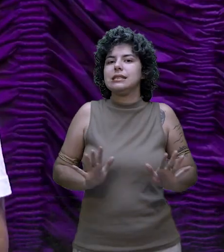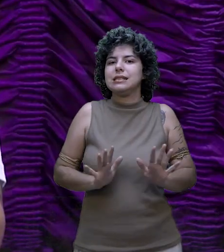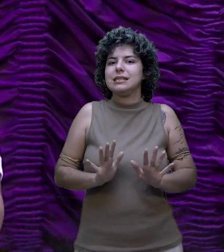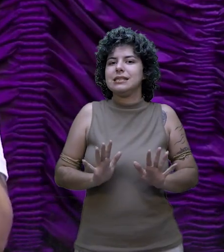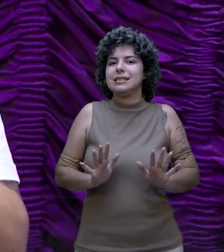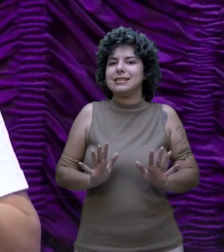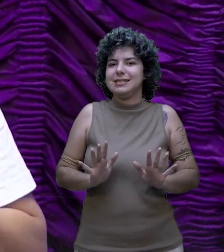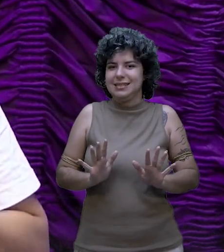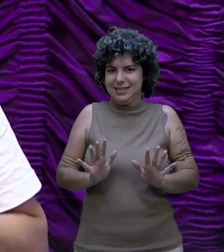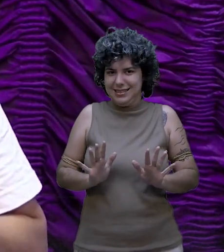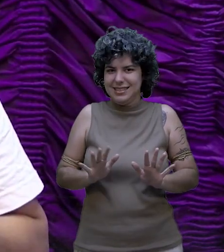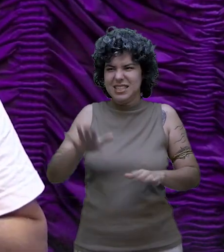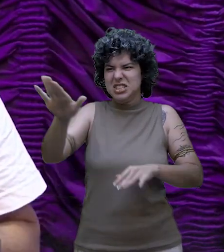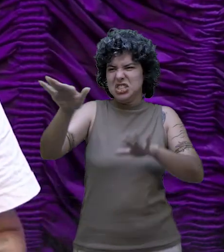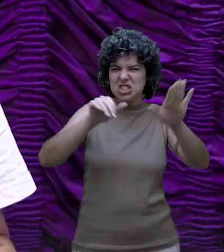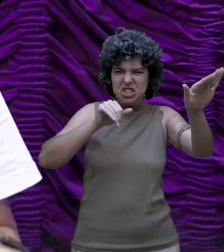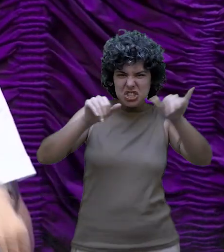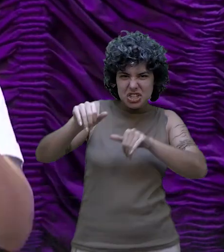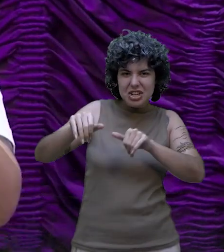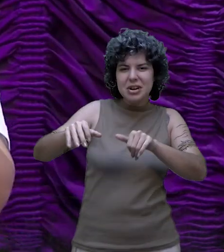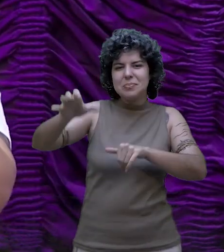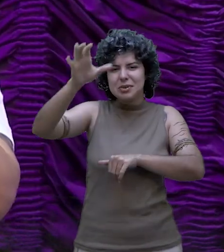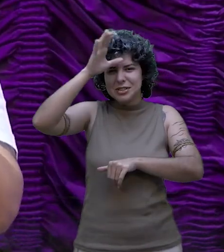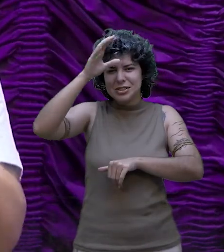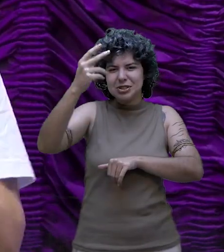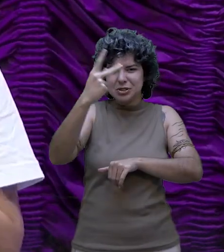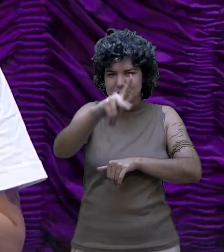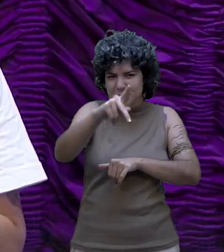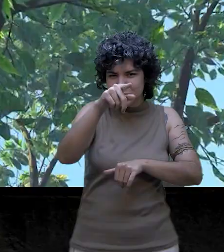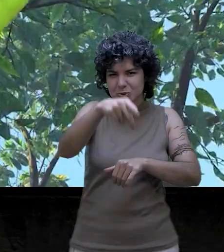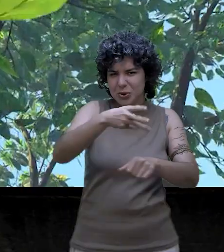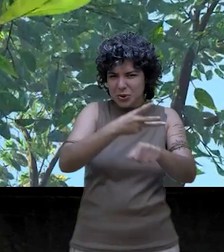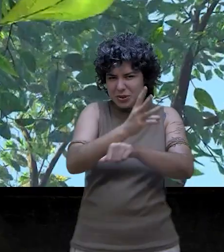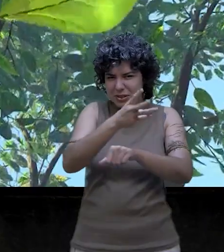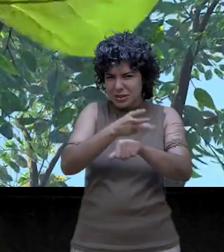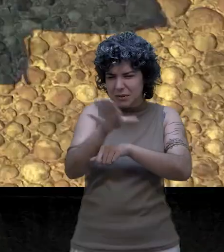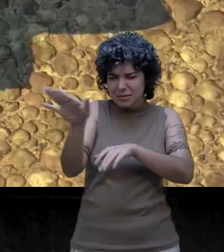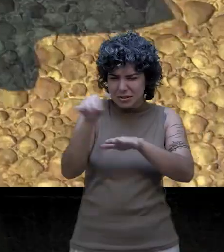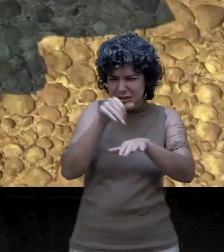Pois chama aquela sua tia lá do Zap pra assistir um filminho com você, vai.